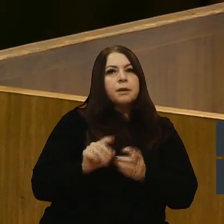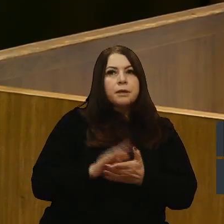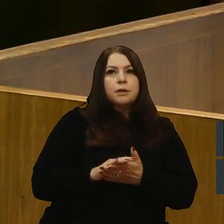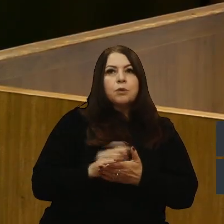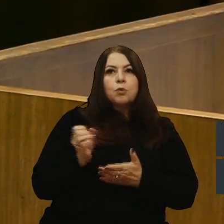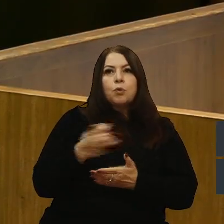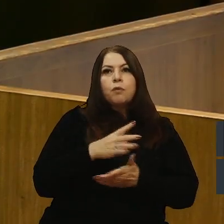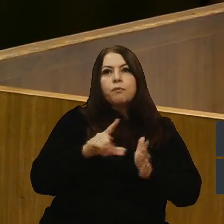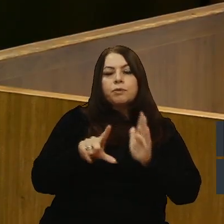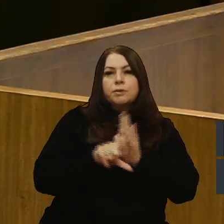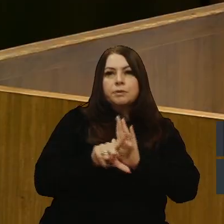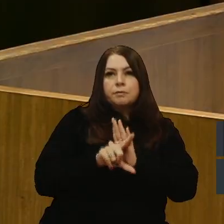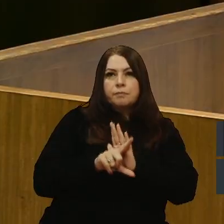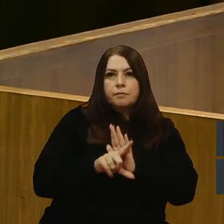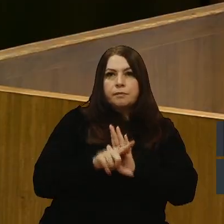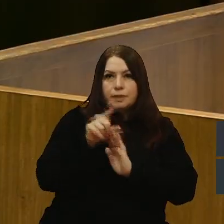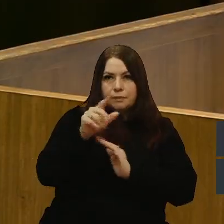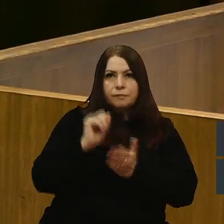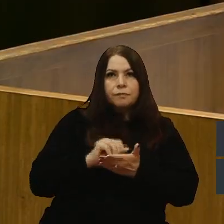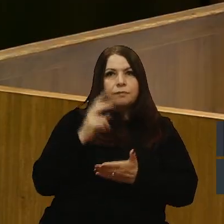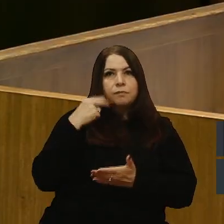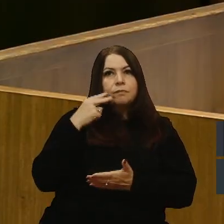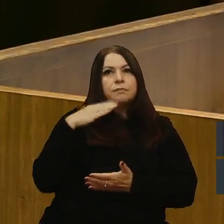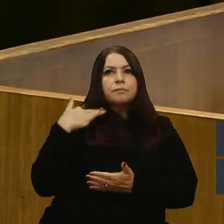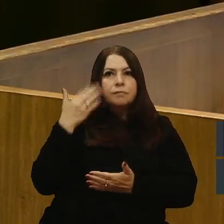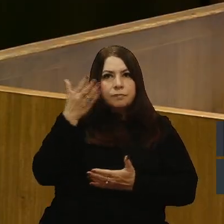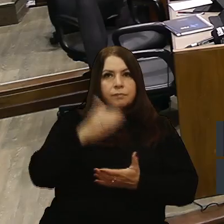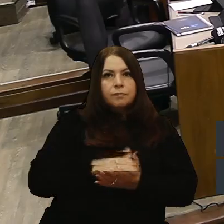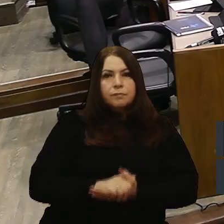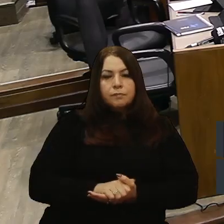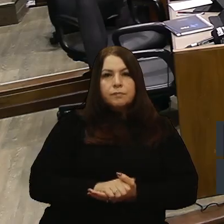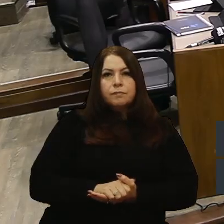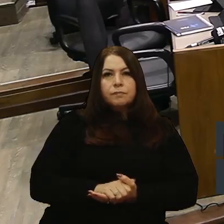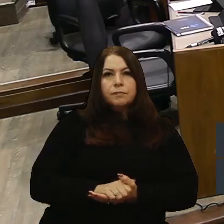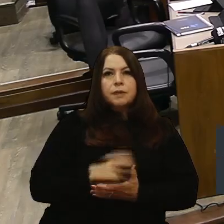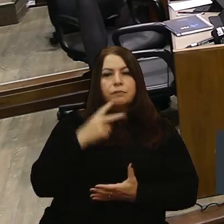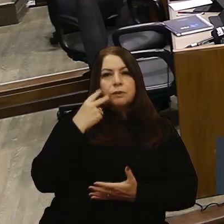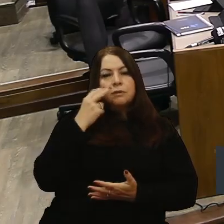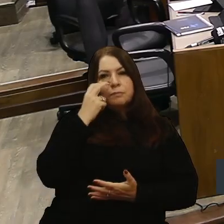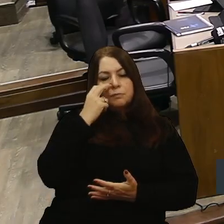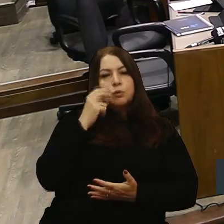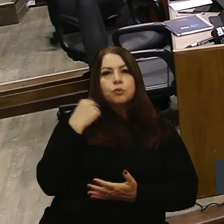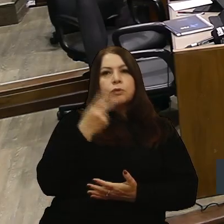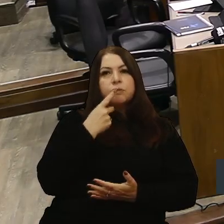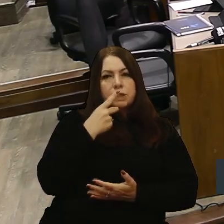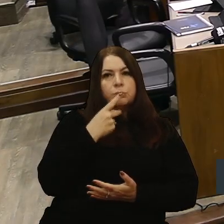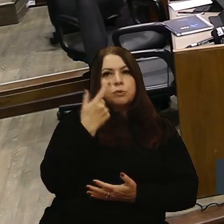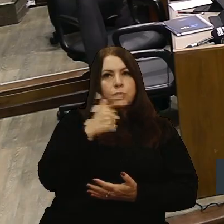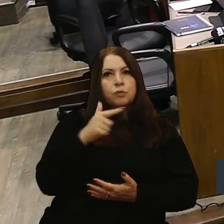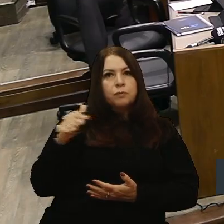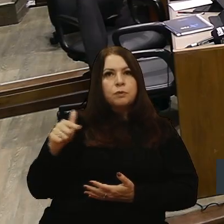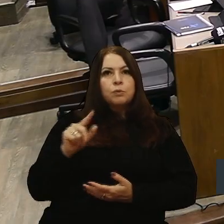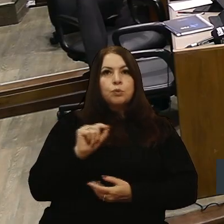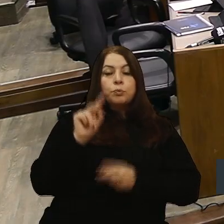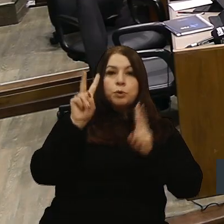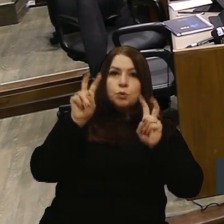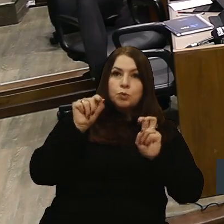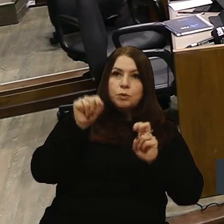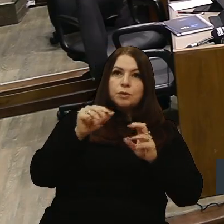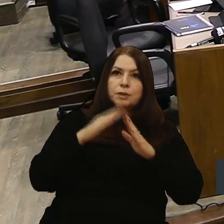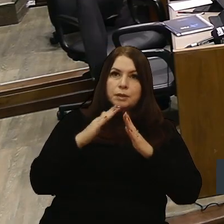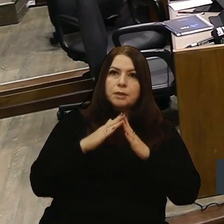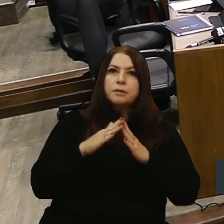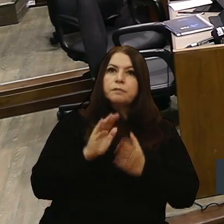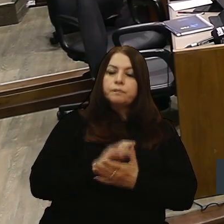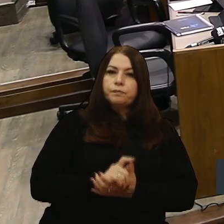novas legislações. Seu à parte, vereadora Andressa. Vereadora Andressa Malman, nós já falamos várias vezes sobre esses assuntos aqui nessa casa, mas